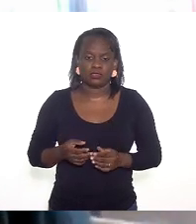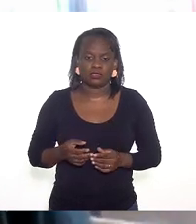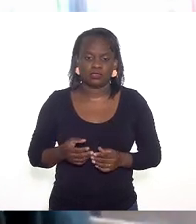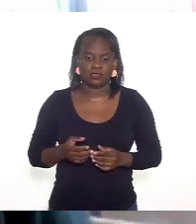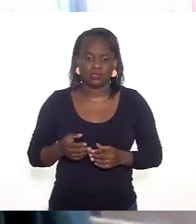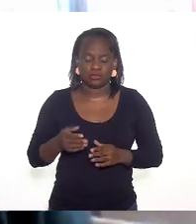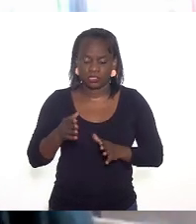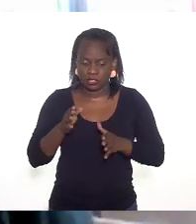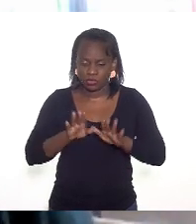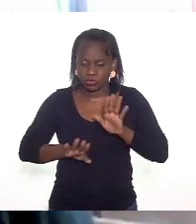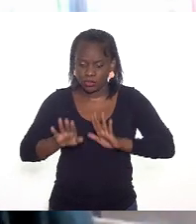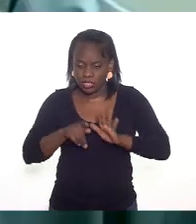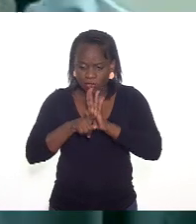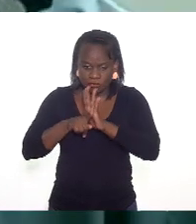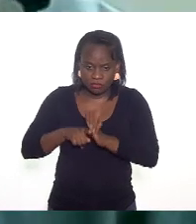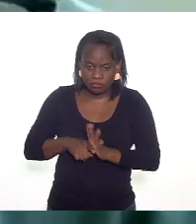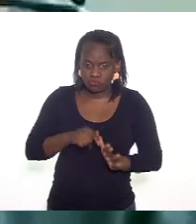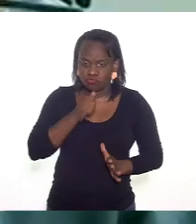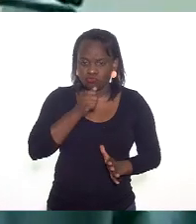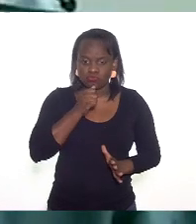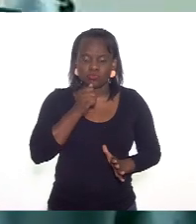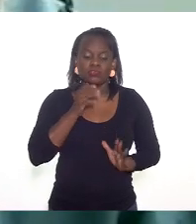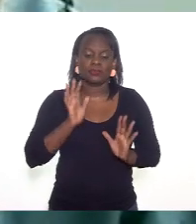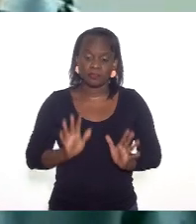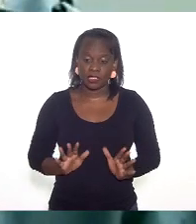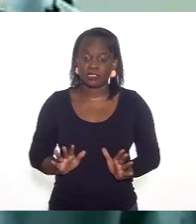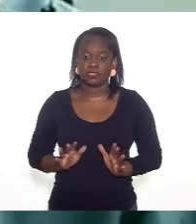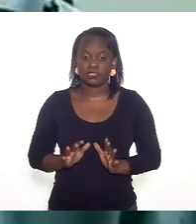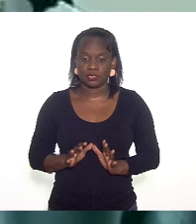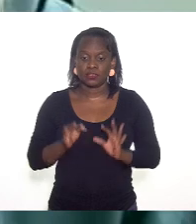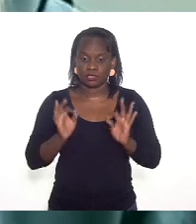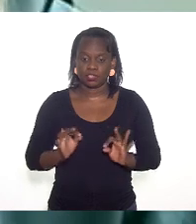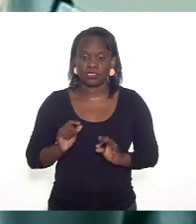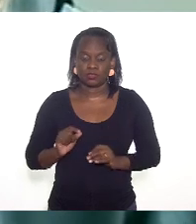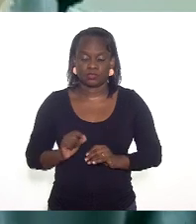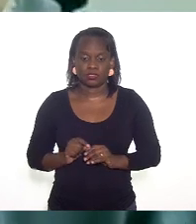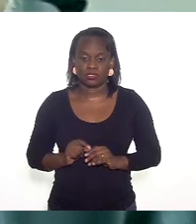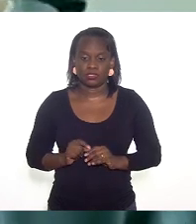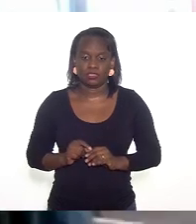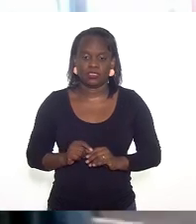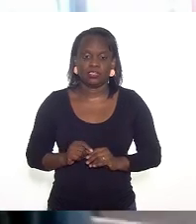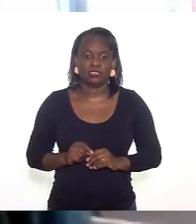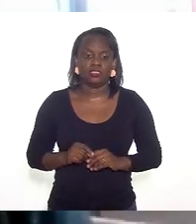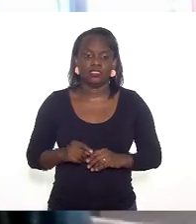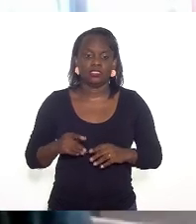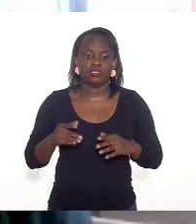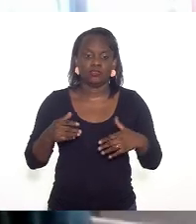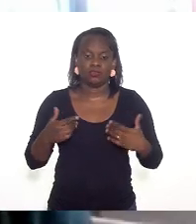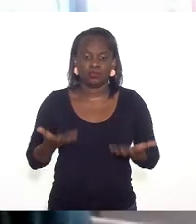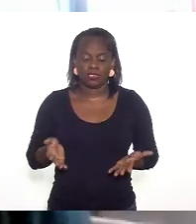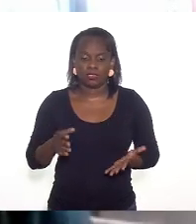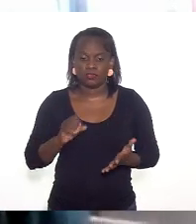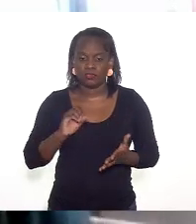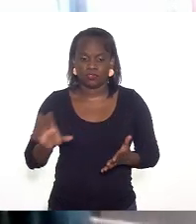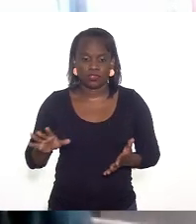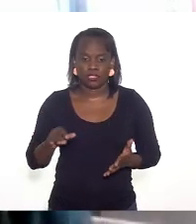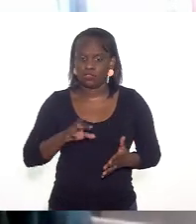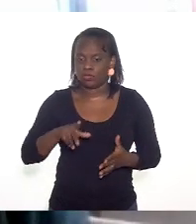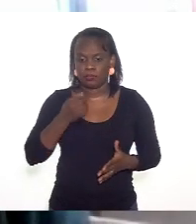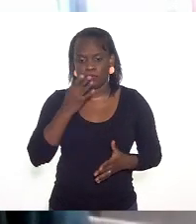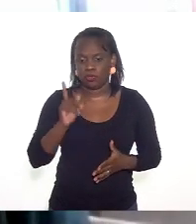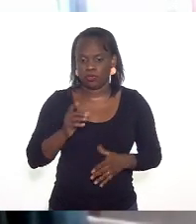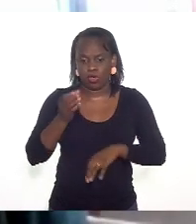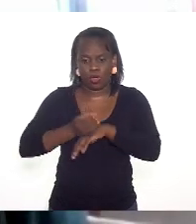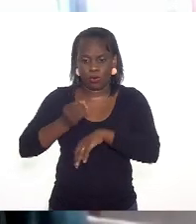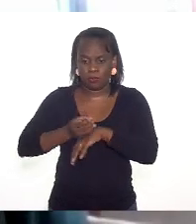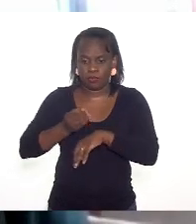com cuidado aqui. Mas o certo é o seguinte, copo descartável não é bom. A